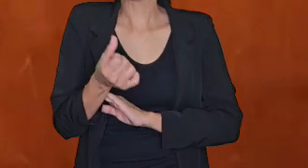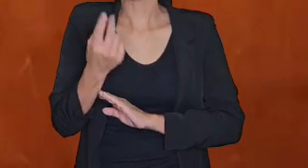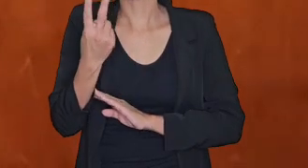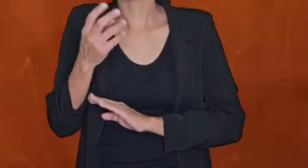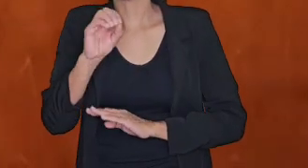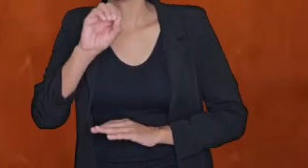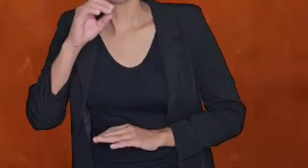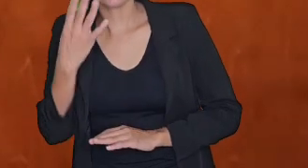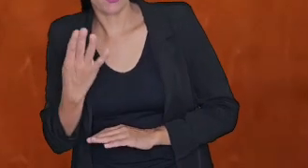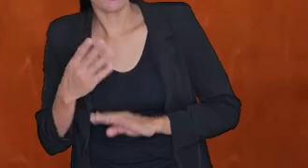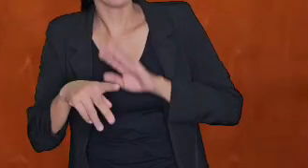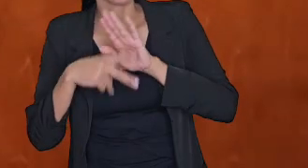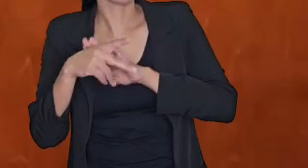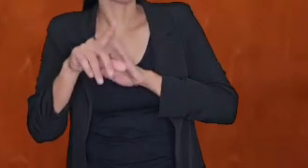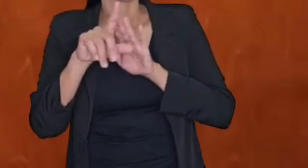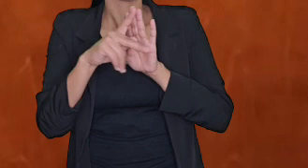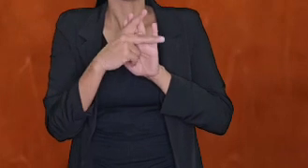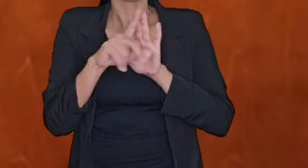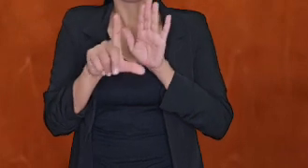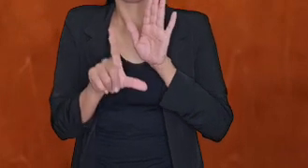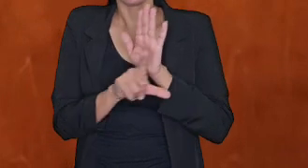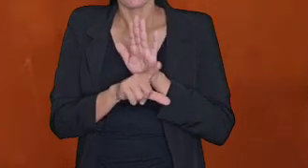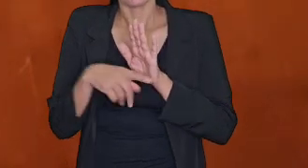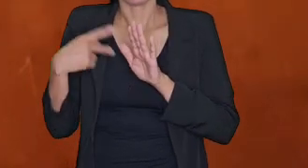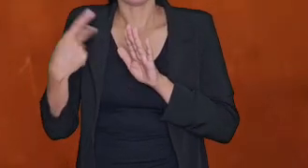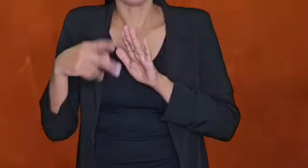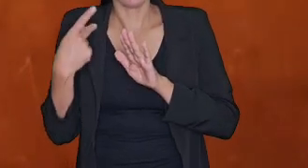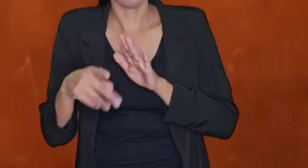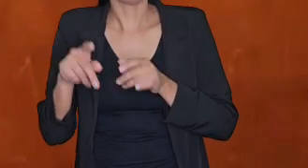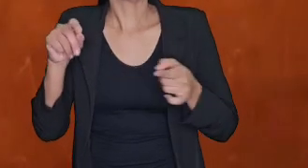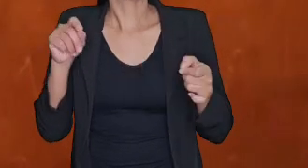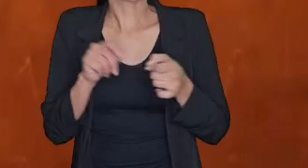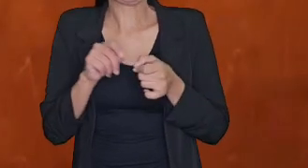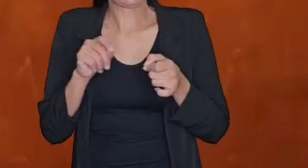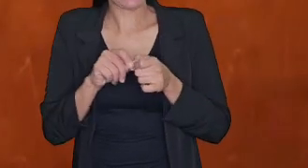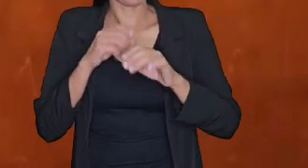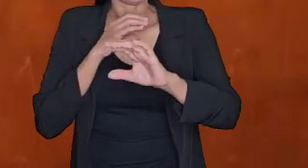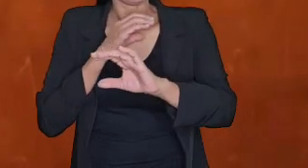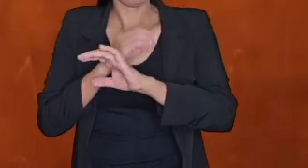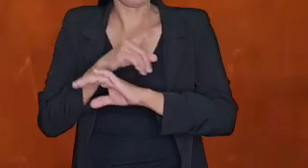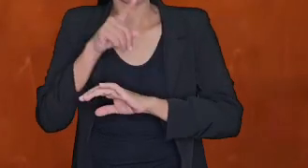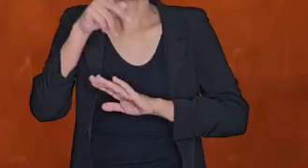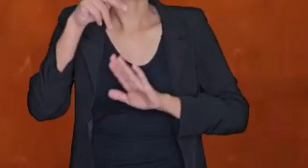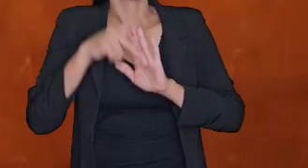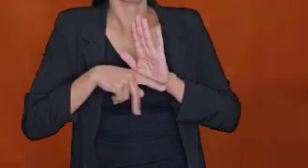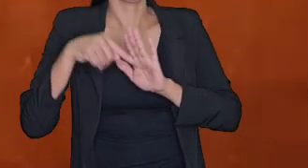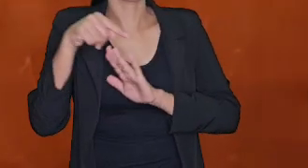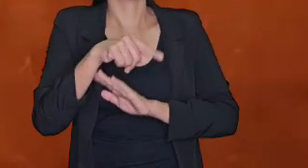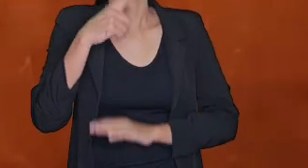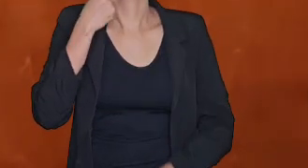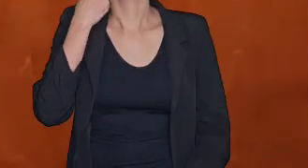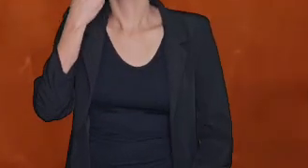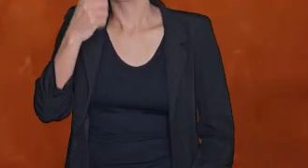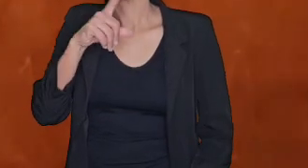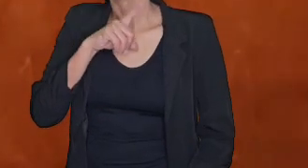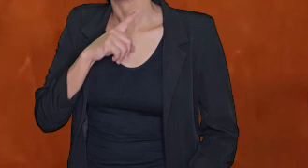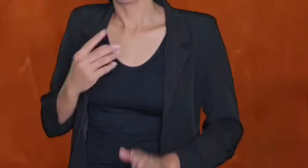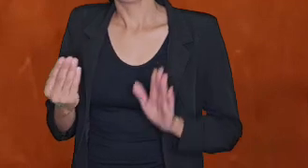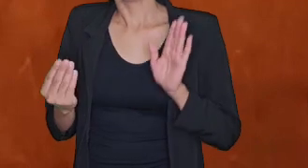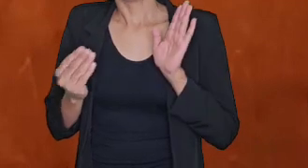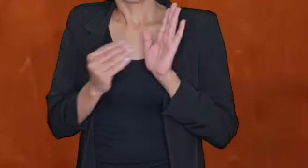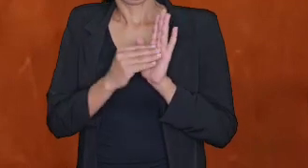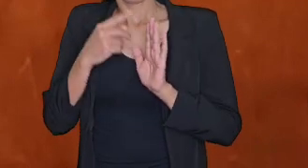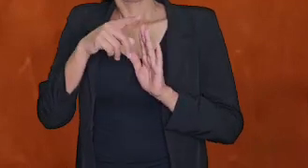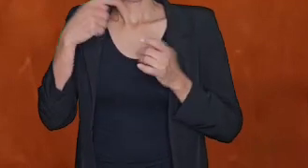temos o PL 6204, que é o PL da desjudicialização da execução civil. É